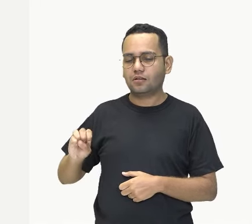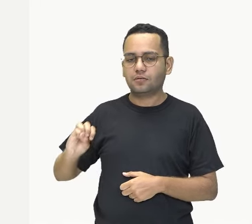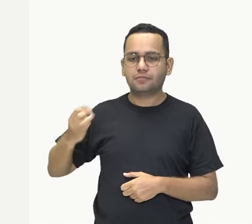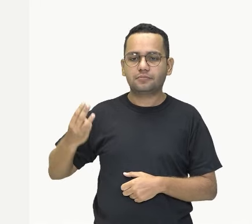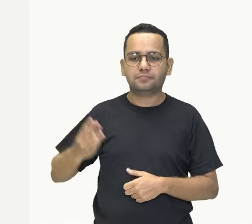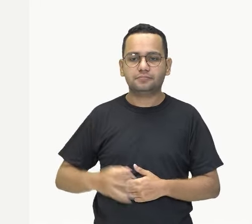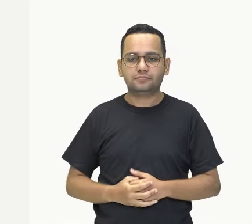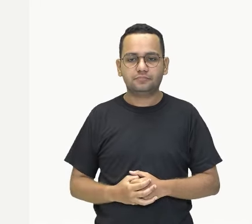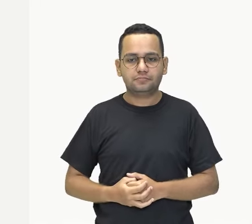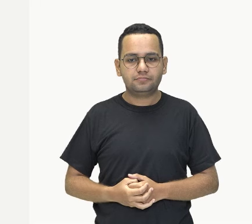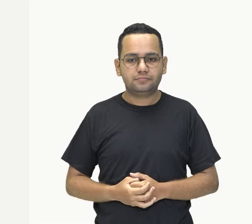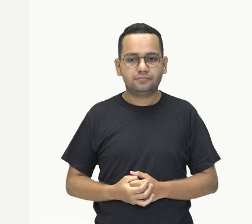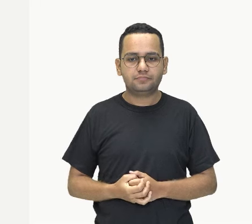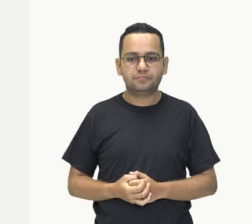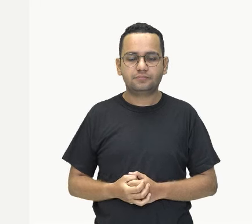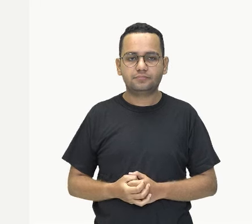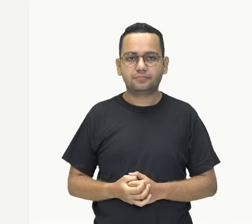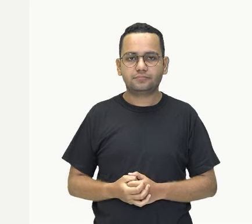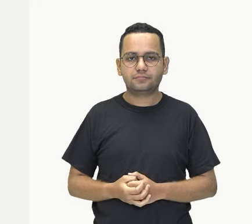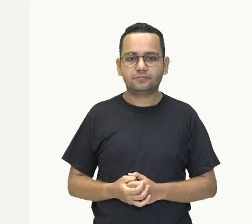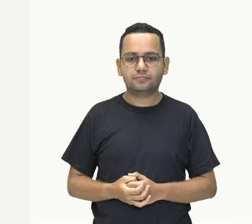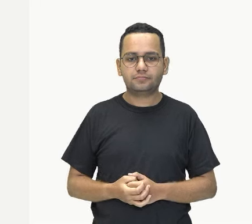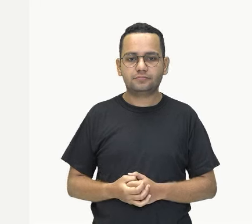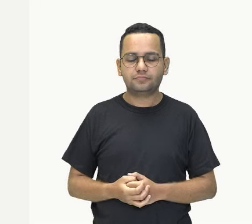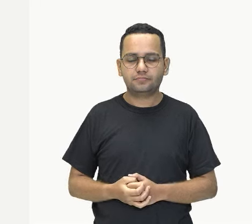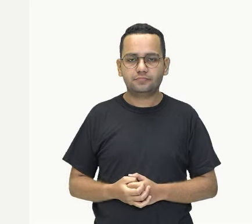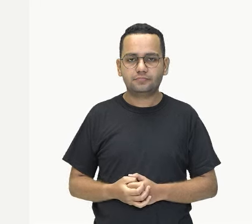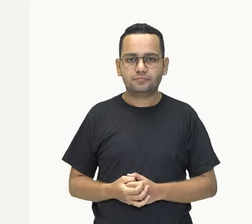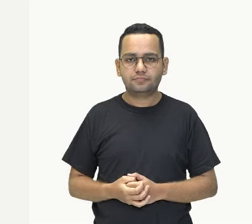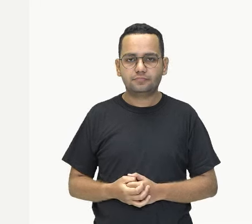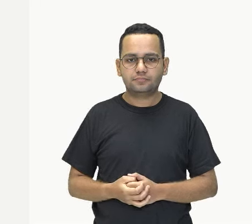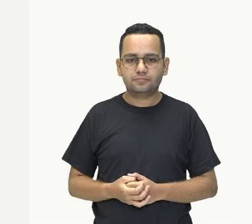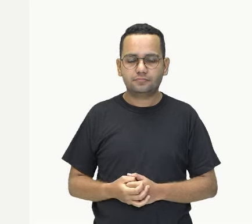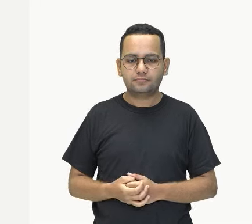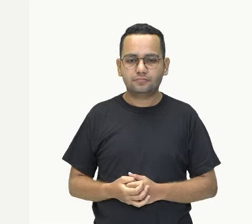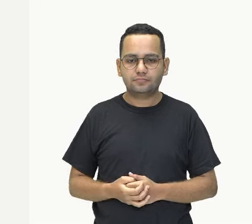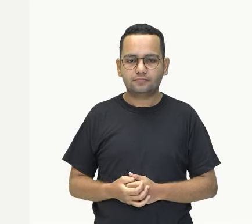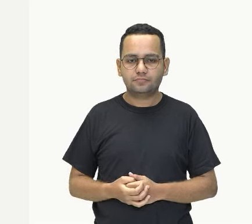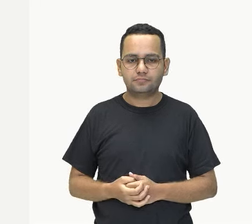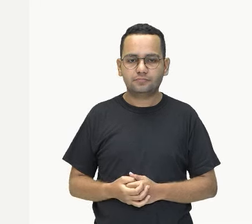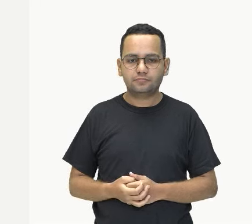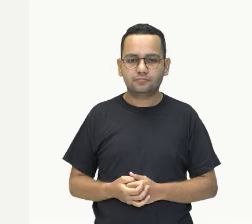Tá bom? E aí eu vou ver que eu sempre